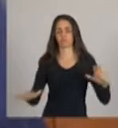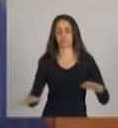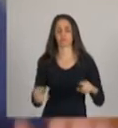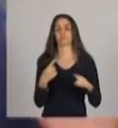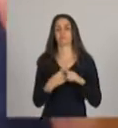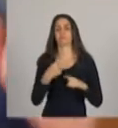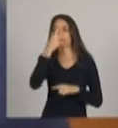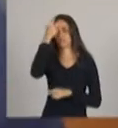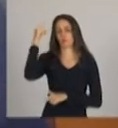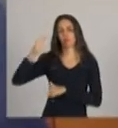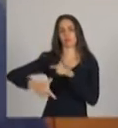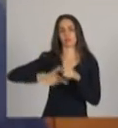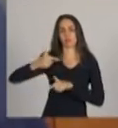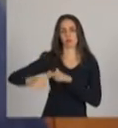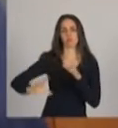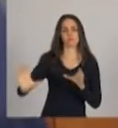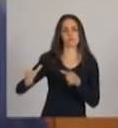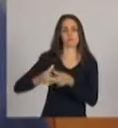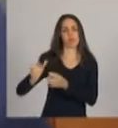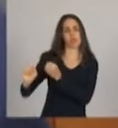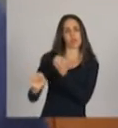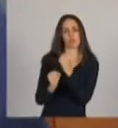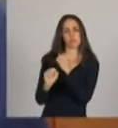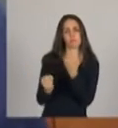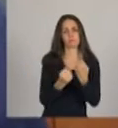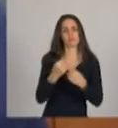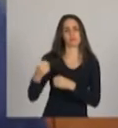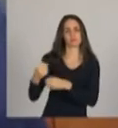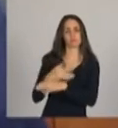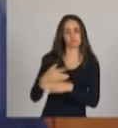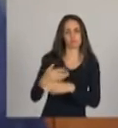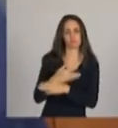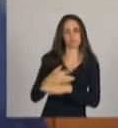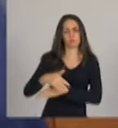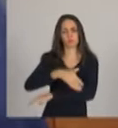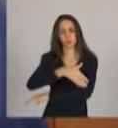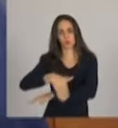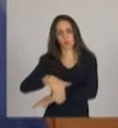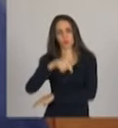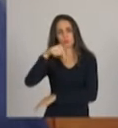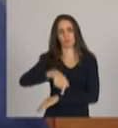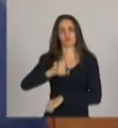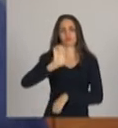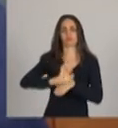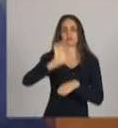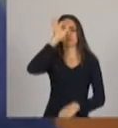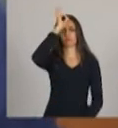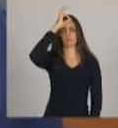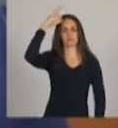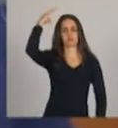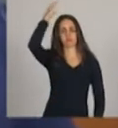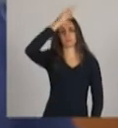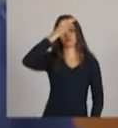os trabalhadores da limpeza urbana no estado do Espírito